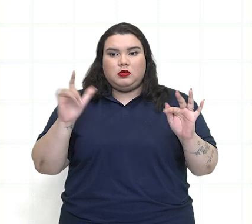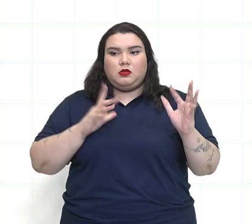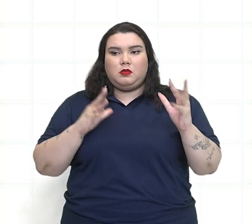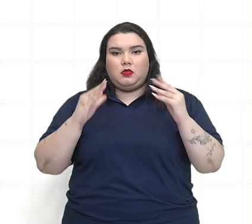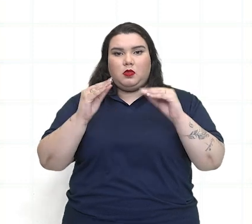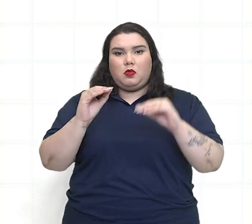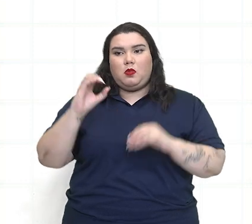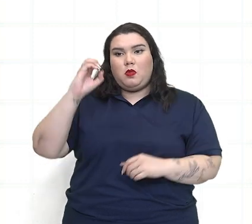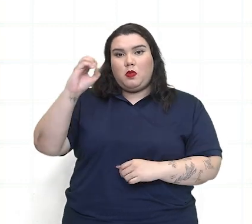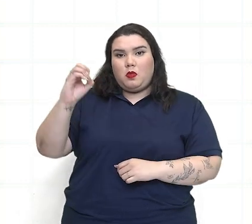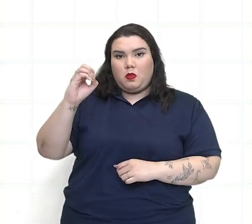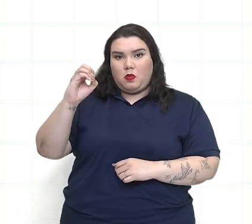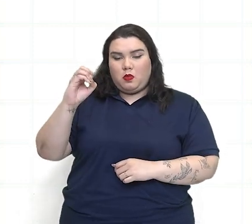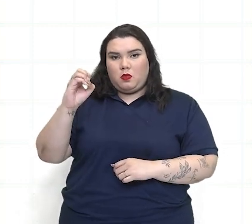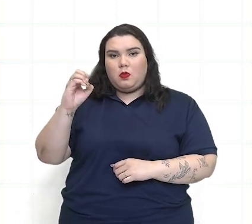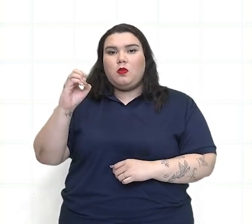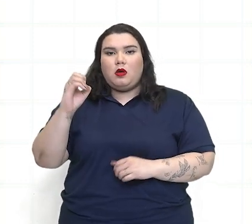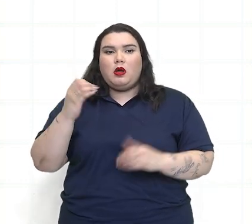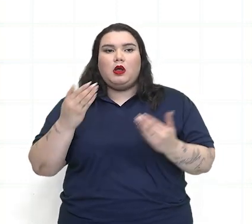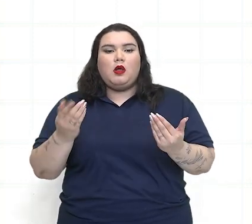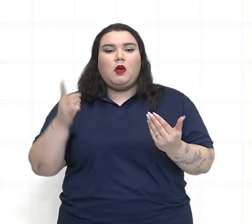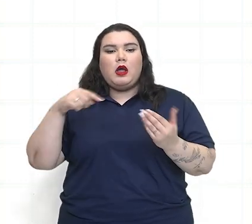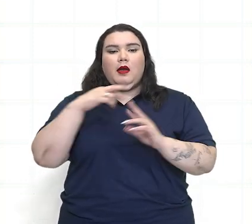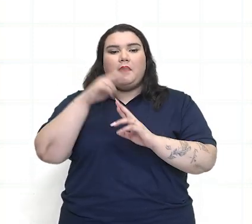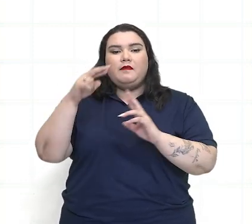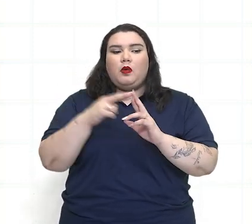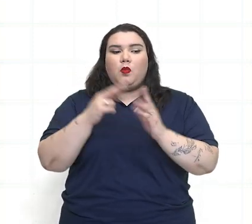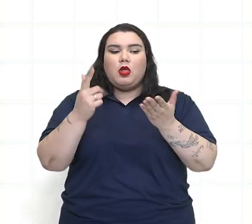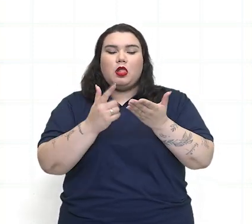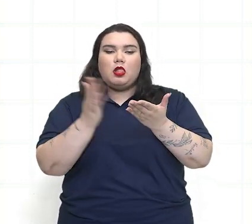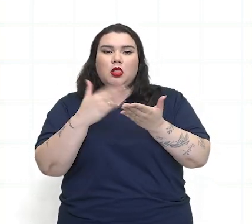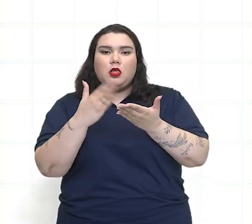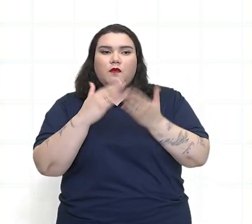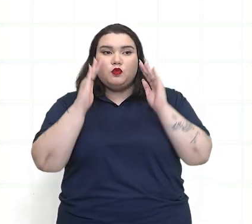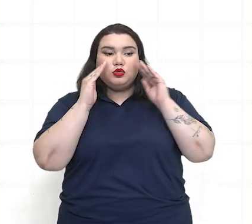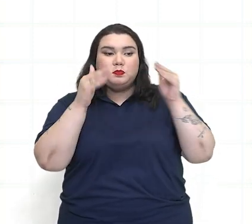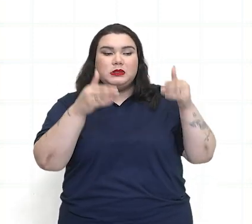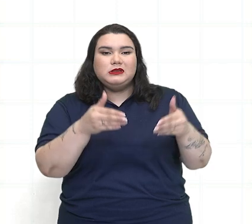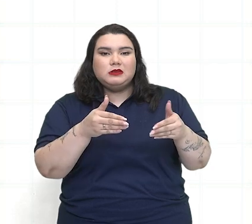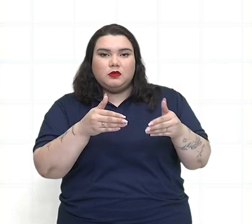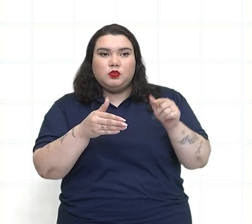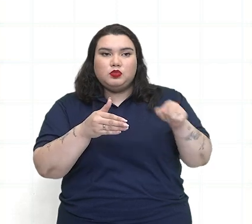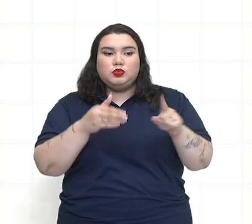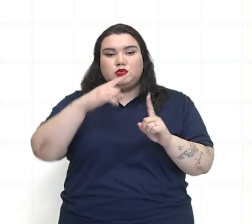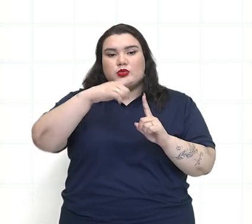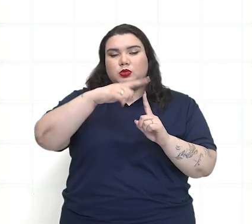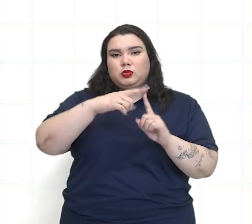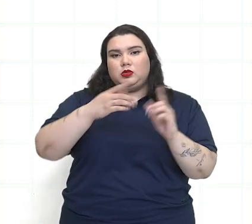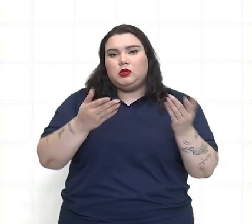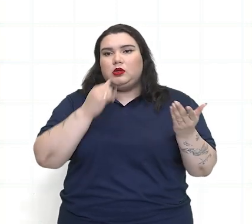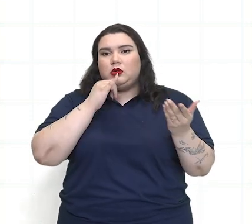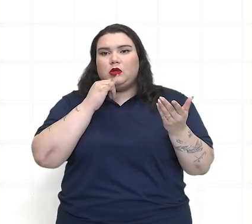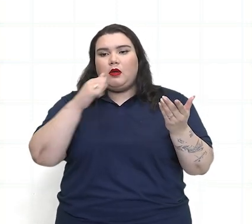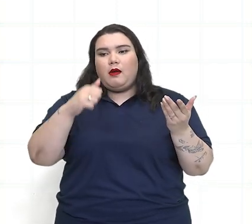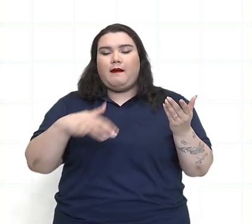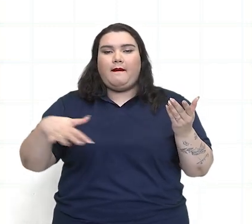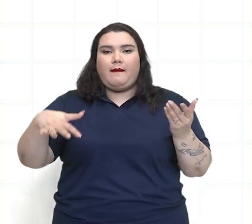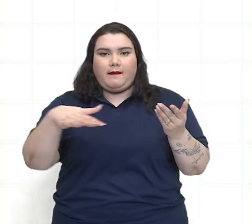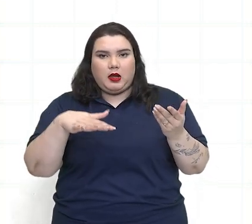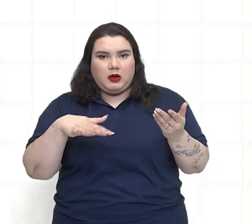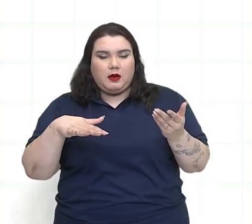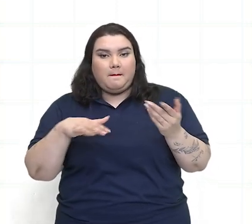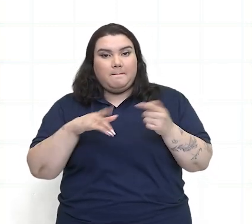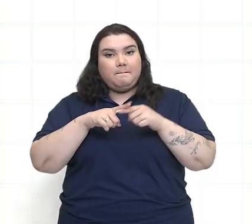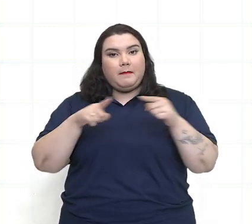estou me referindo a um livro específico. Um livro específico de uma determinada área, por